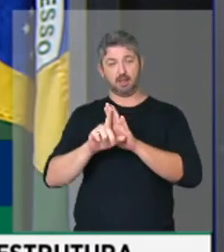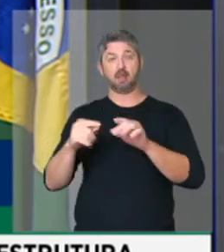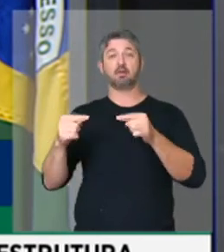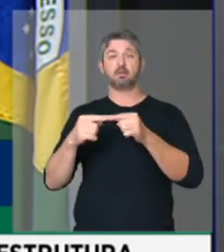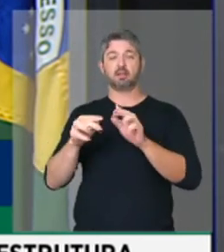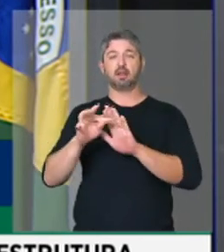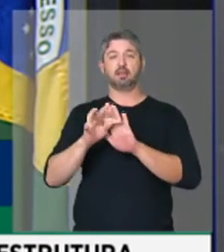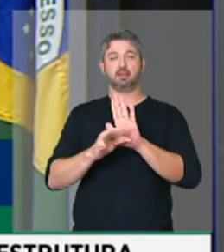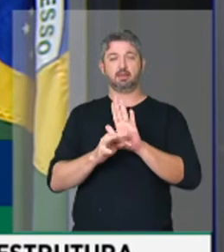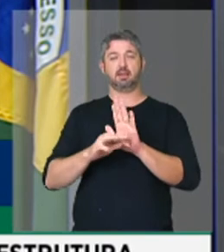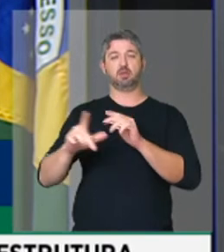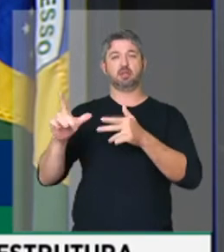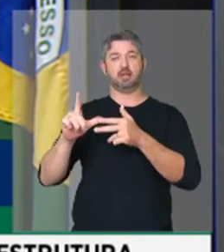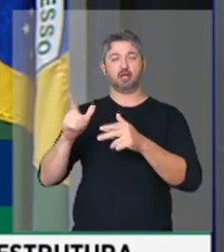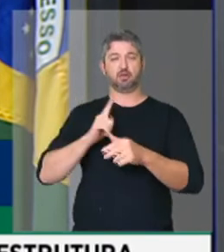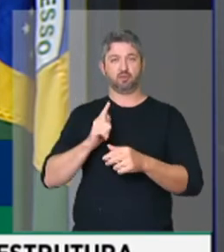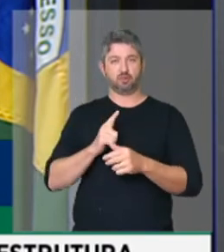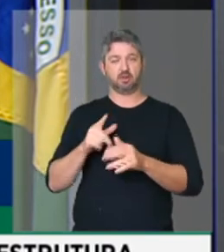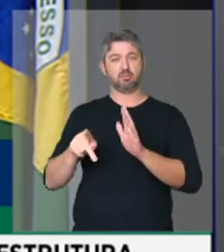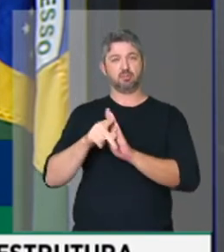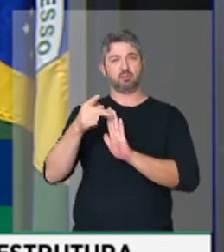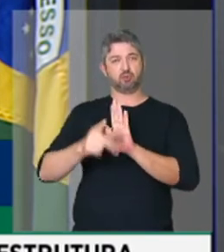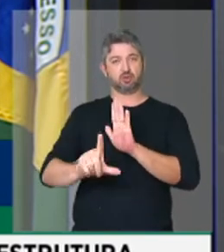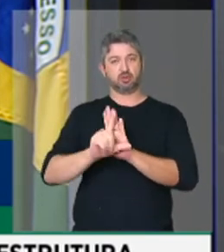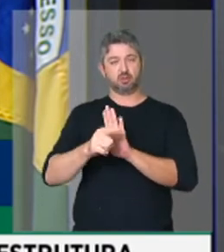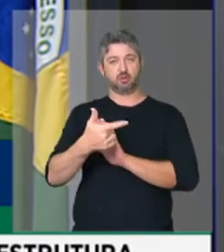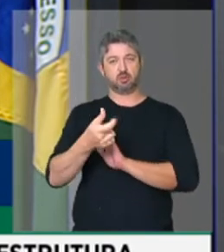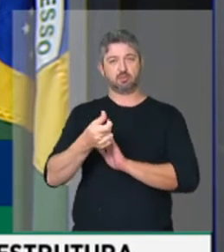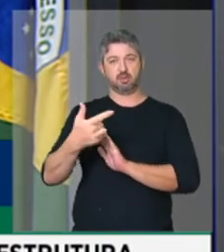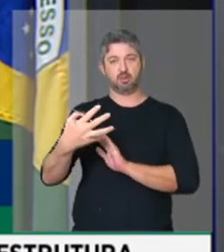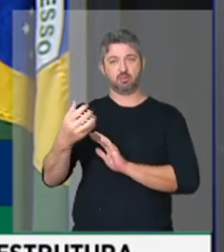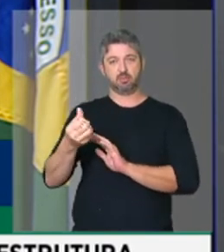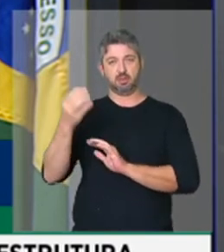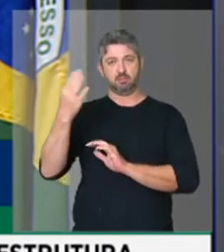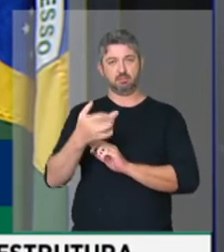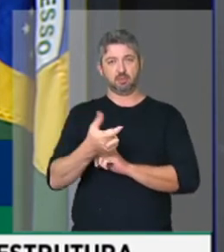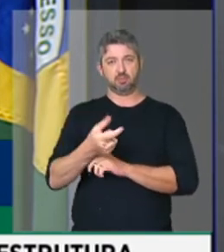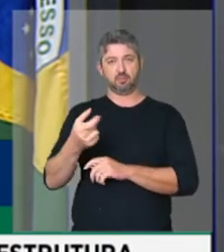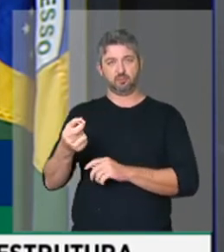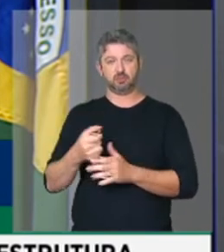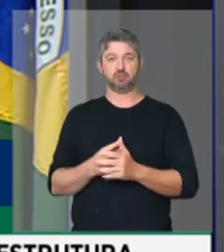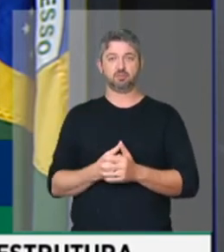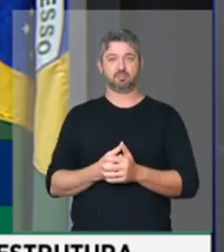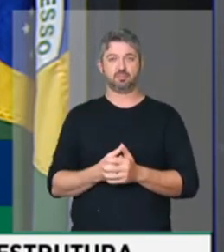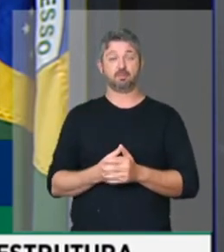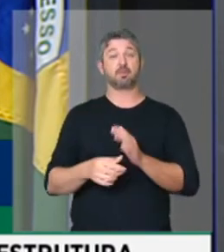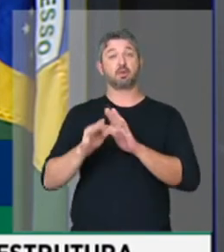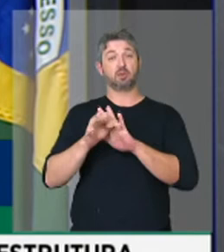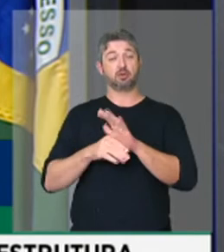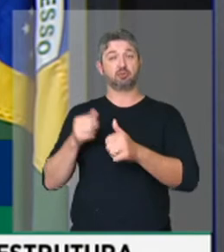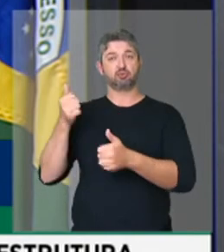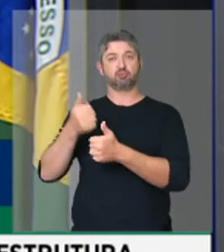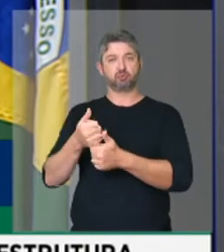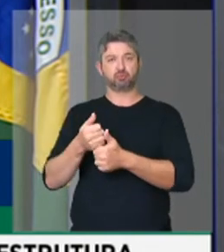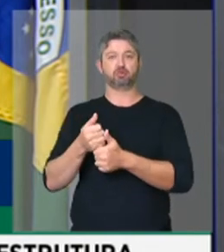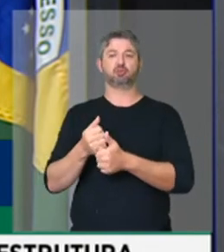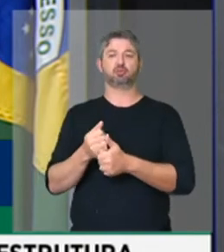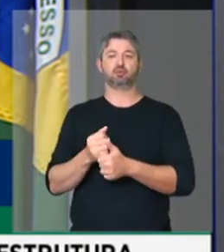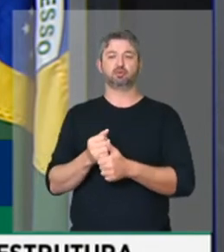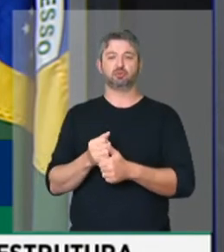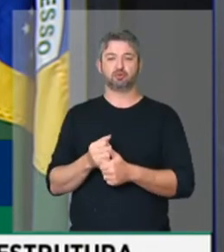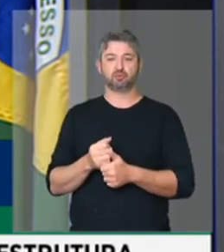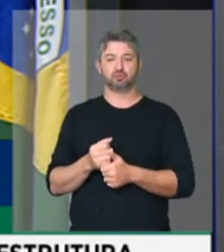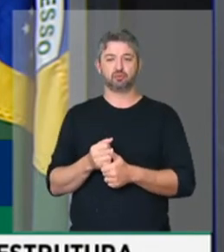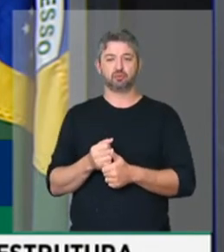boa técnica legislativa do projeto de lei 2646 de 2020 e do substitutivo da